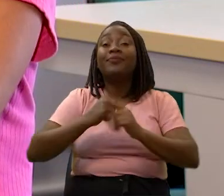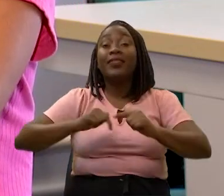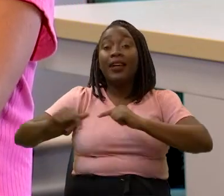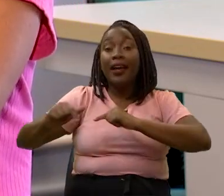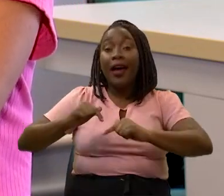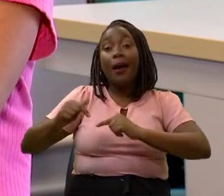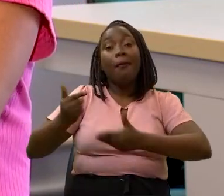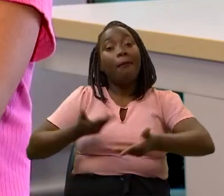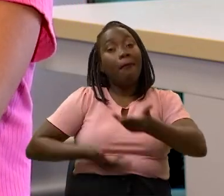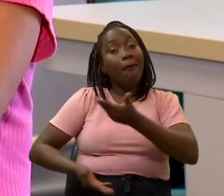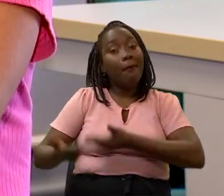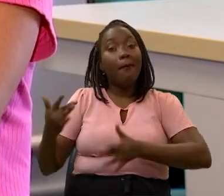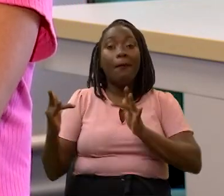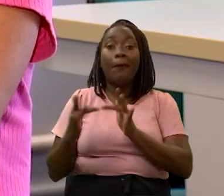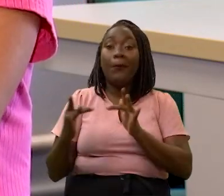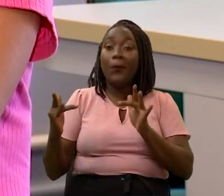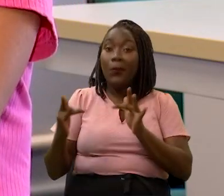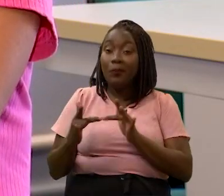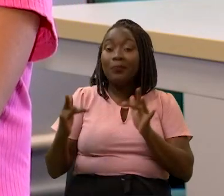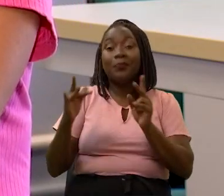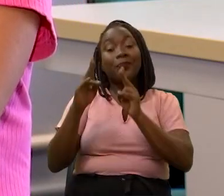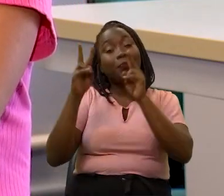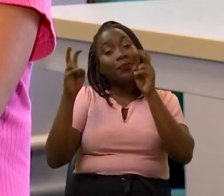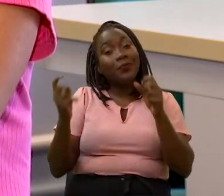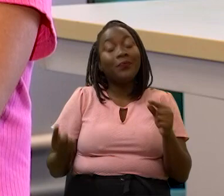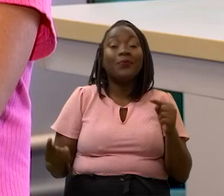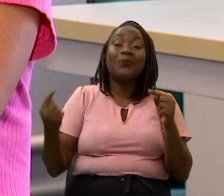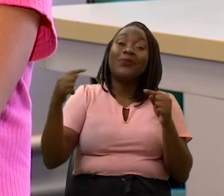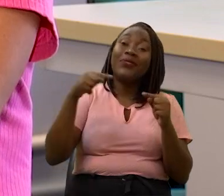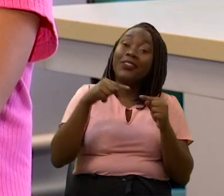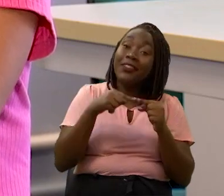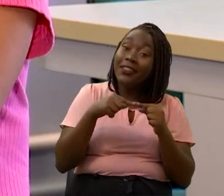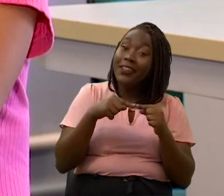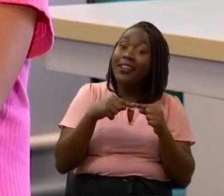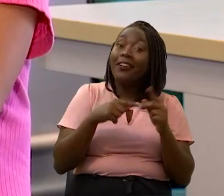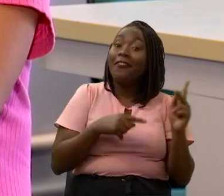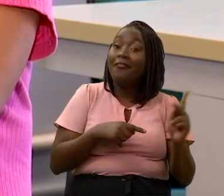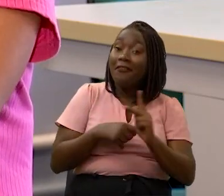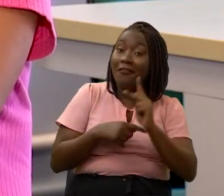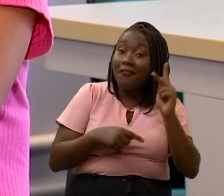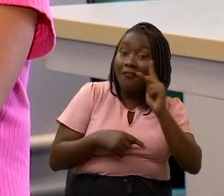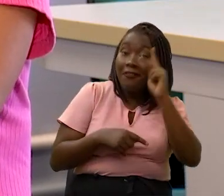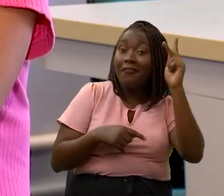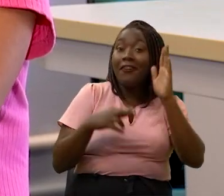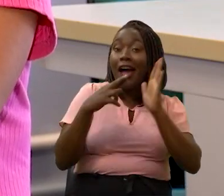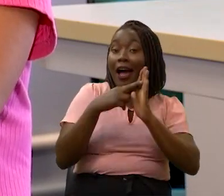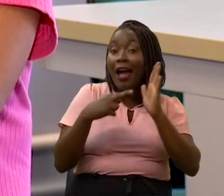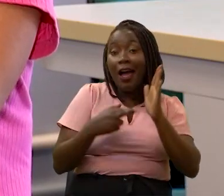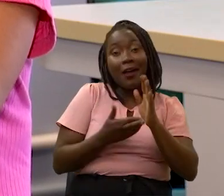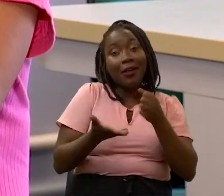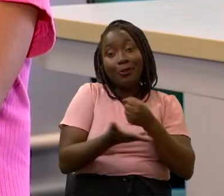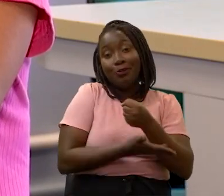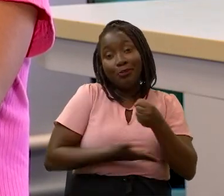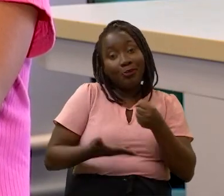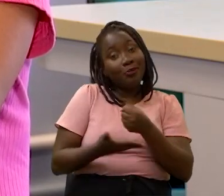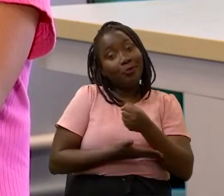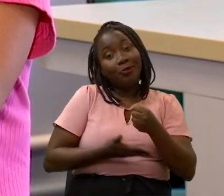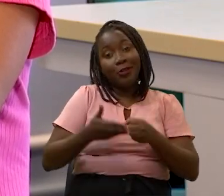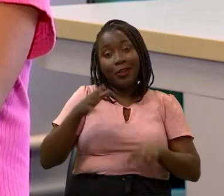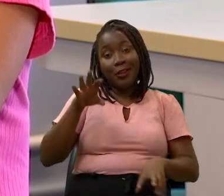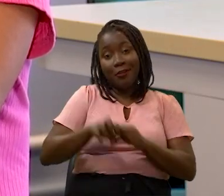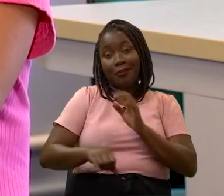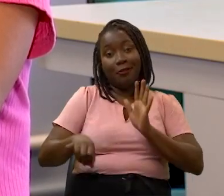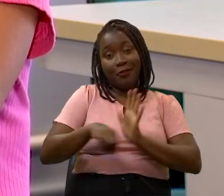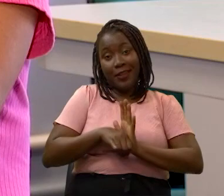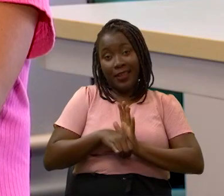para trabalhar com as questões de convivência, com as questões relacionadas aos valores e princípios que são orientadores da formação